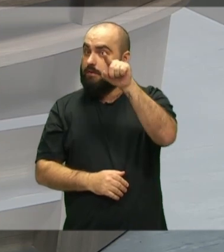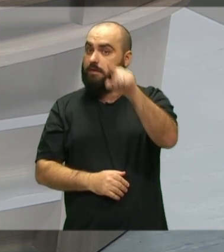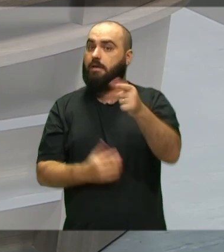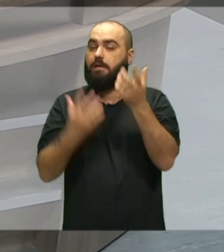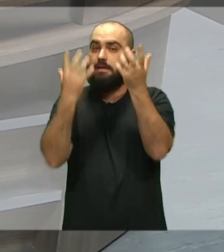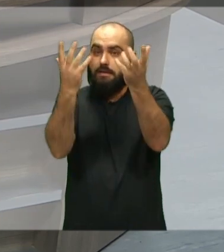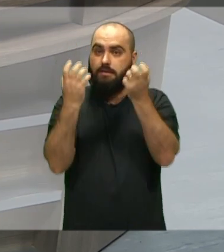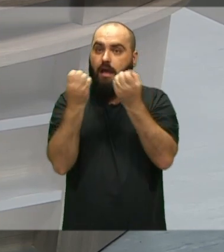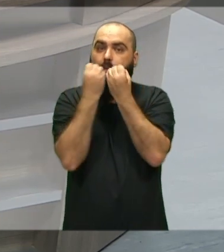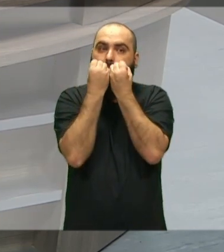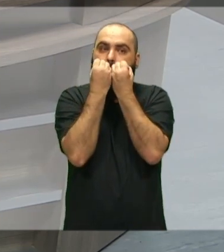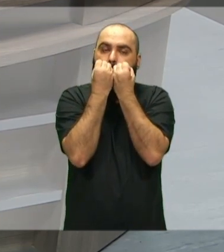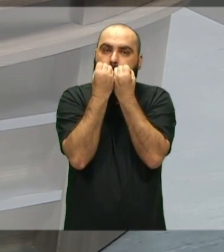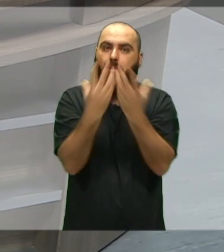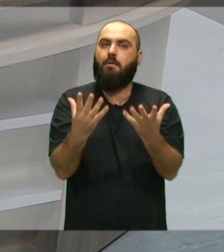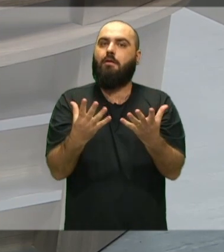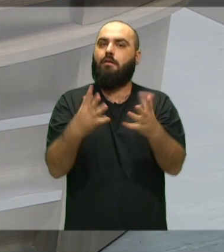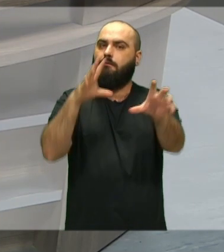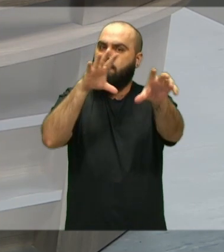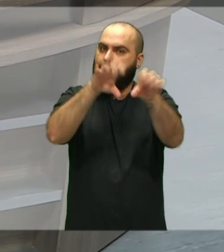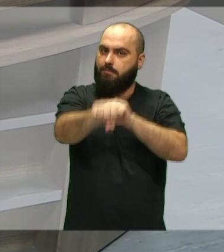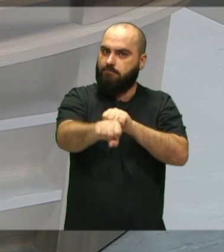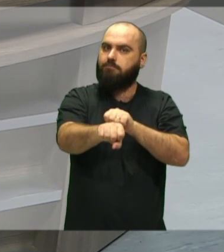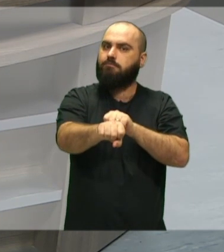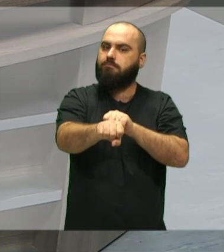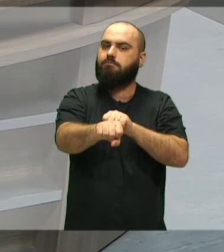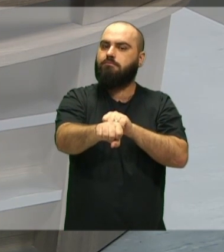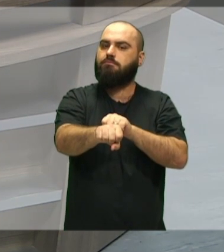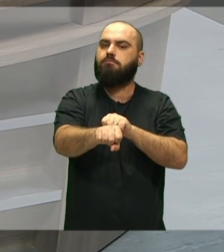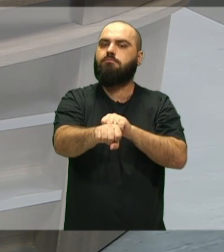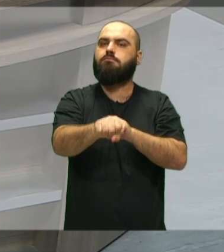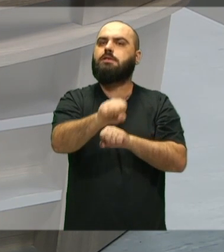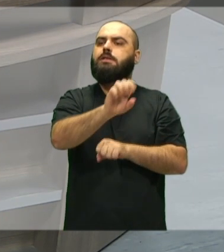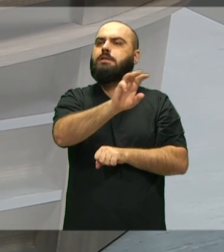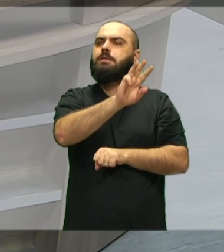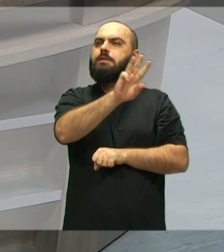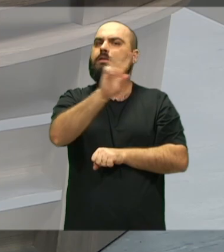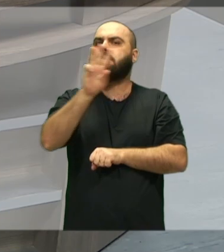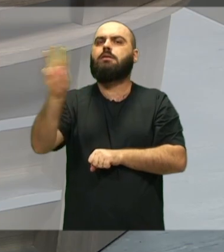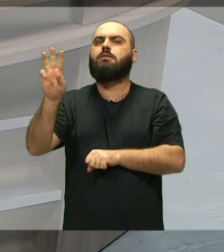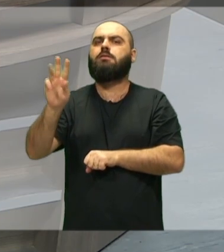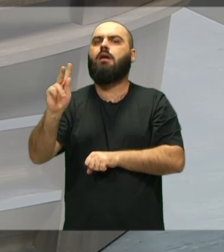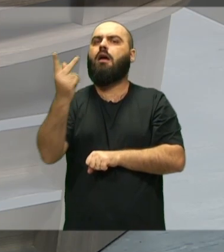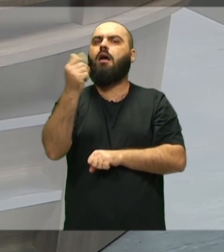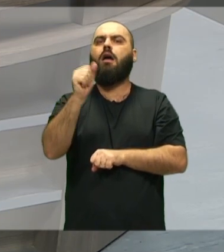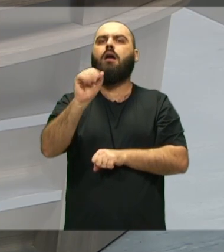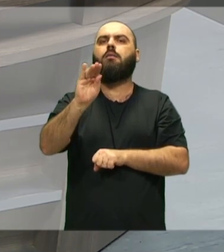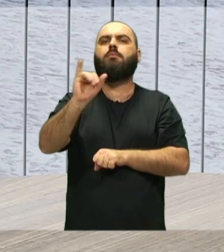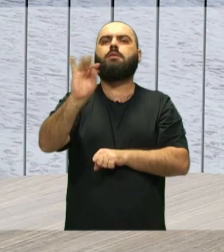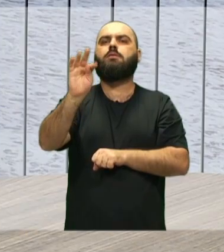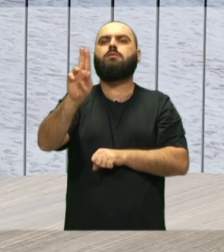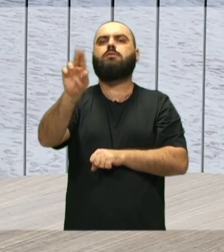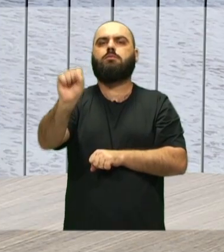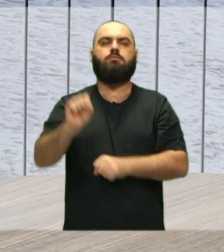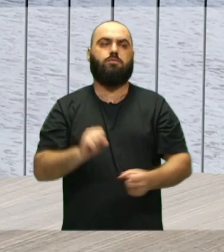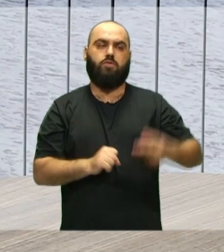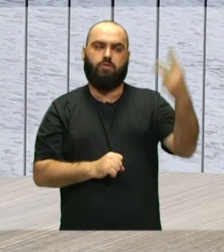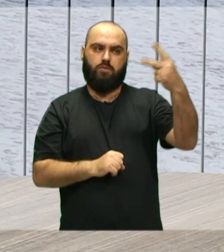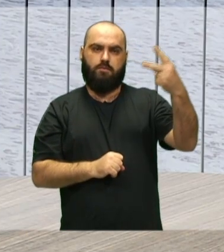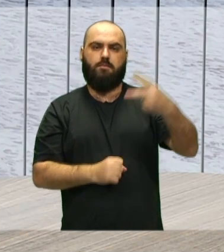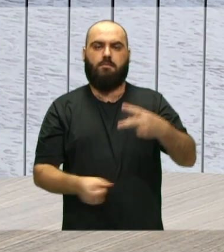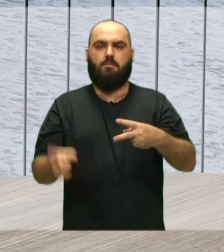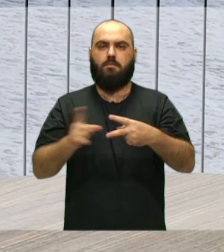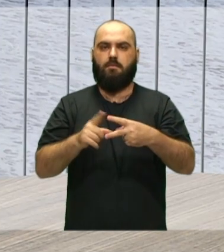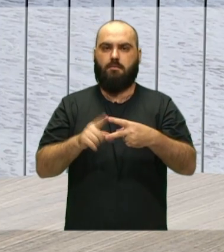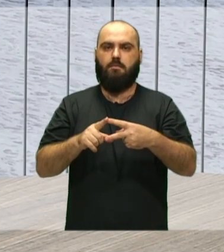boa formação, eu sugiro que entre no site da Editora Hábitos. São 2 lugares de venda, né? Tem